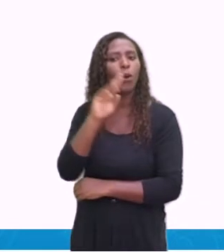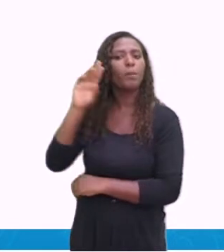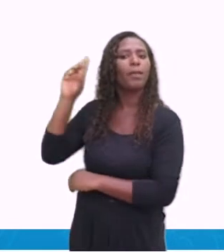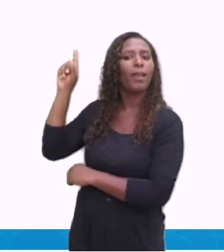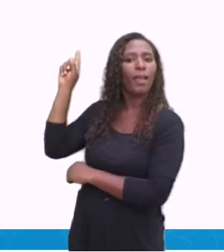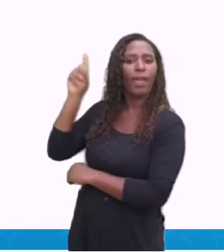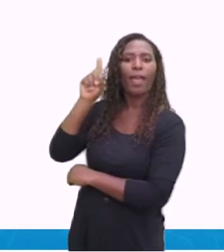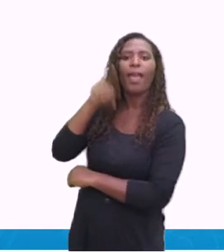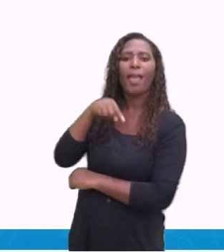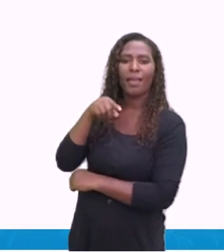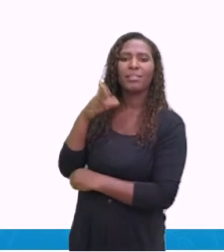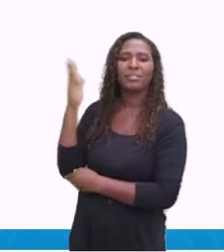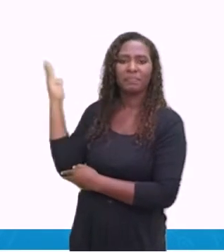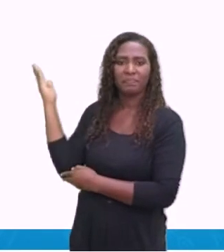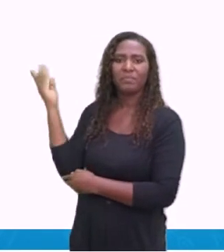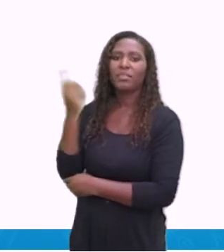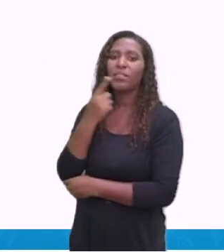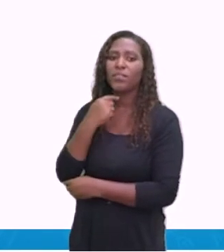feitorias.